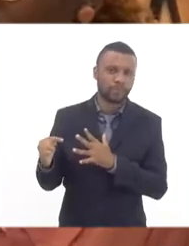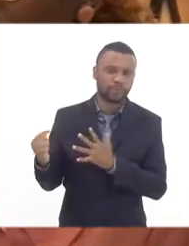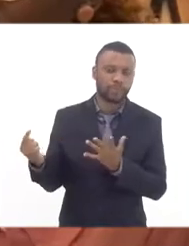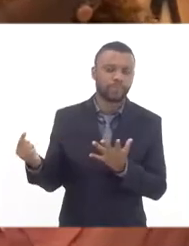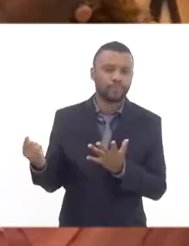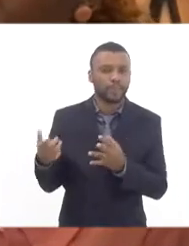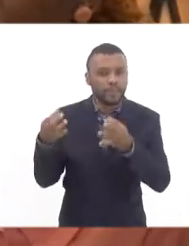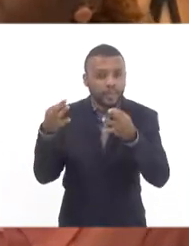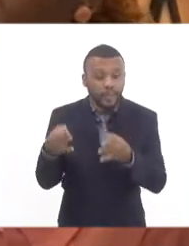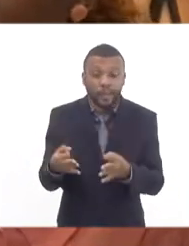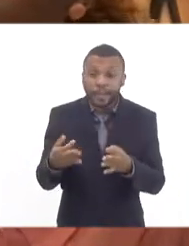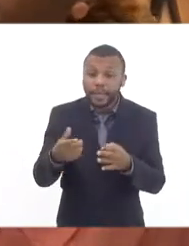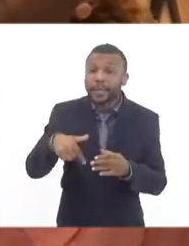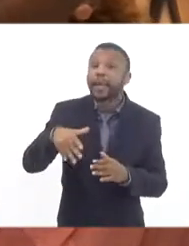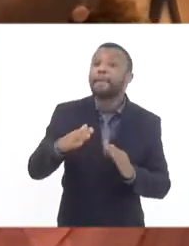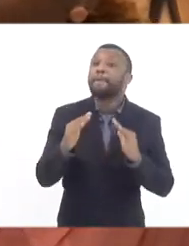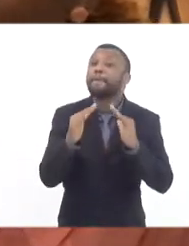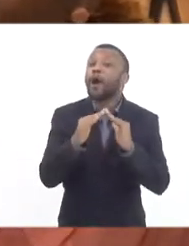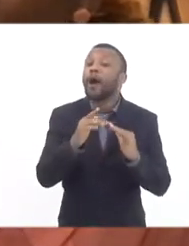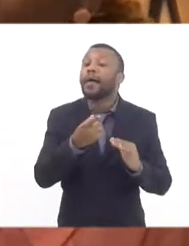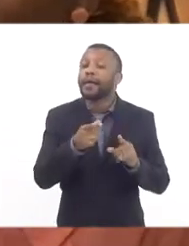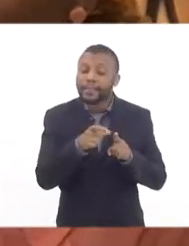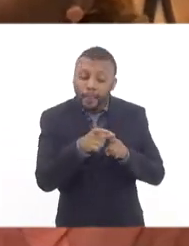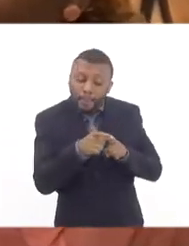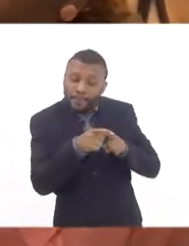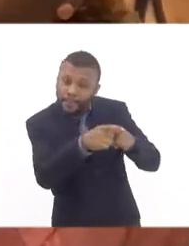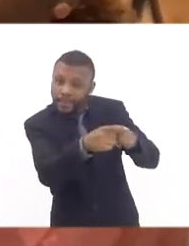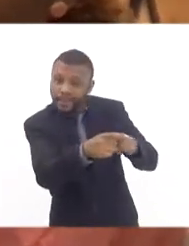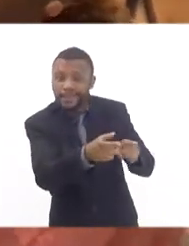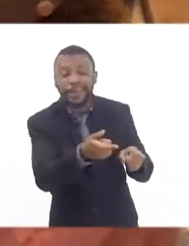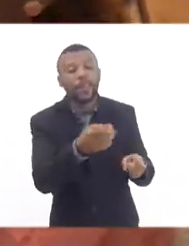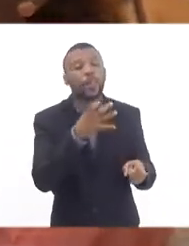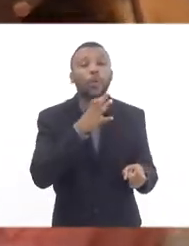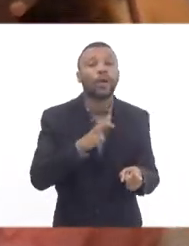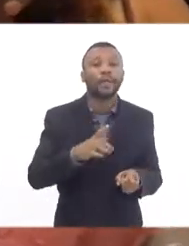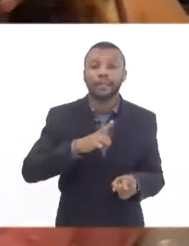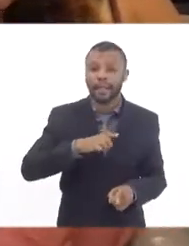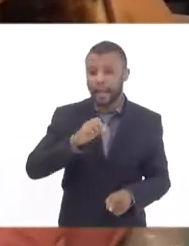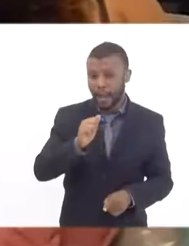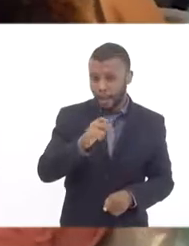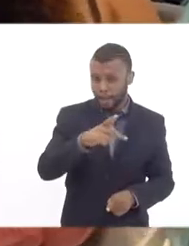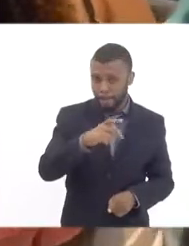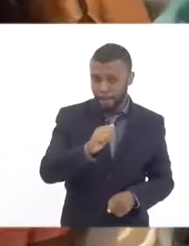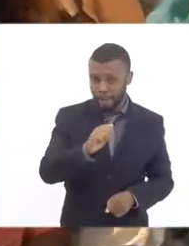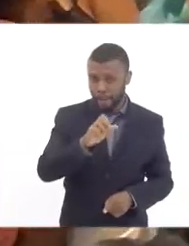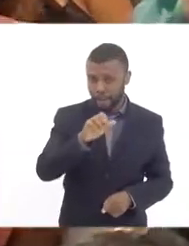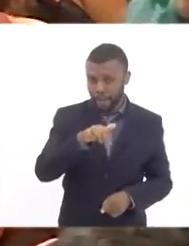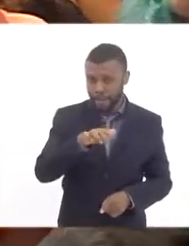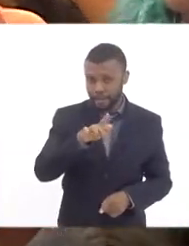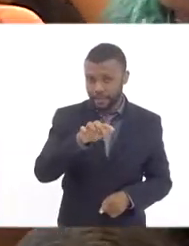Exatamente. Quem está na periferia não conhece. Existe a APA de Engenho Pequeno, existe a APA de Pendotiba,